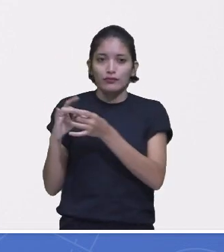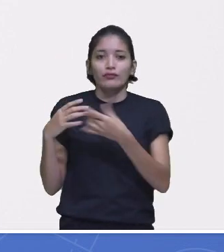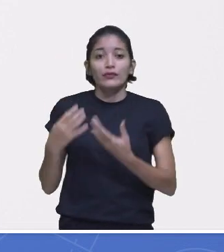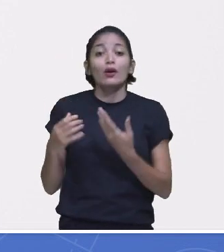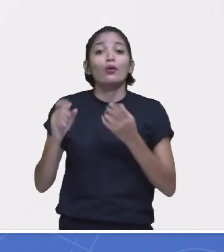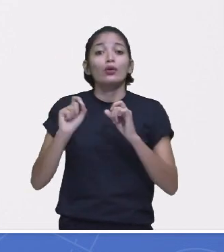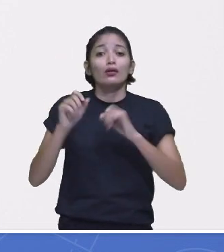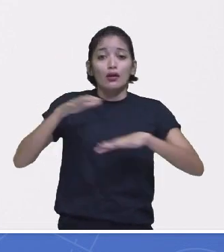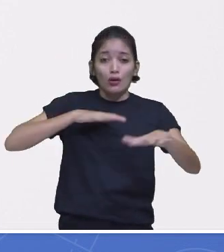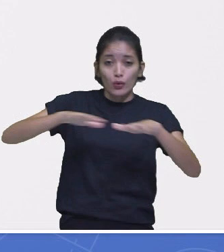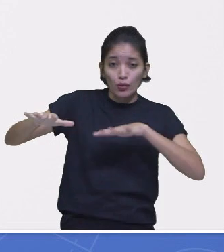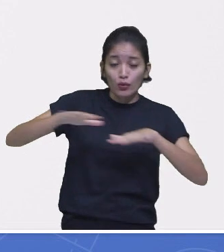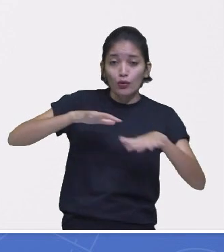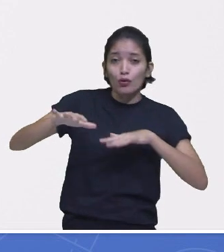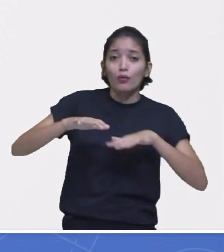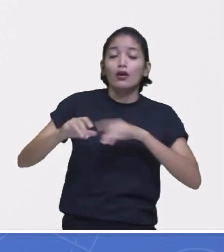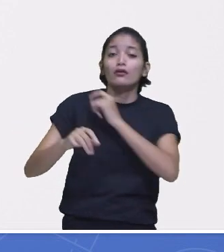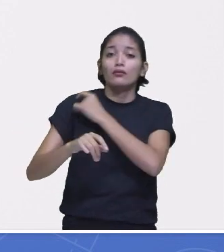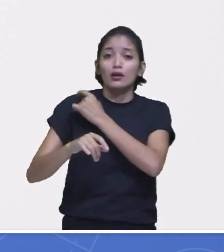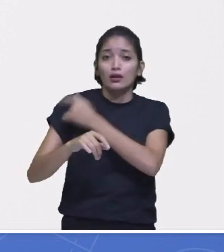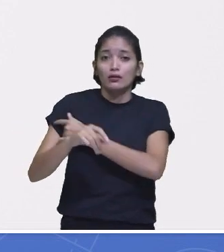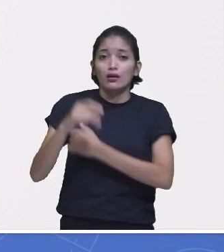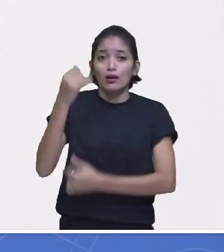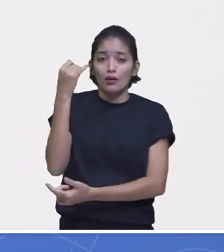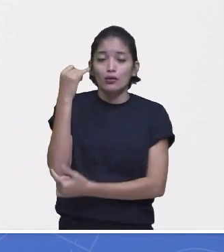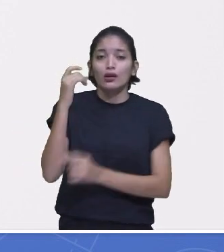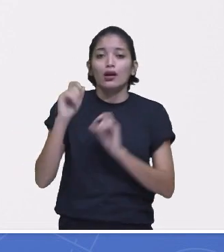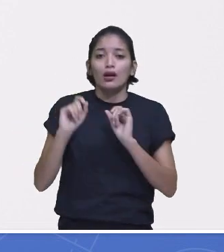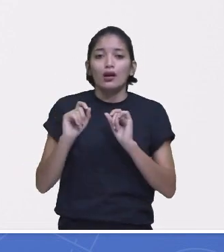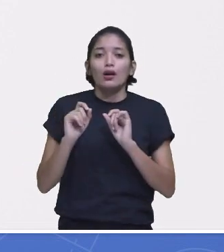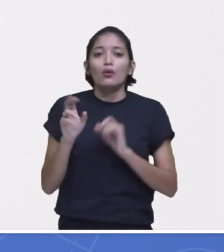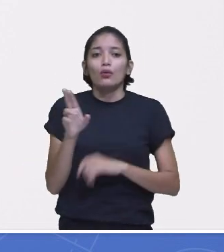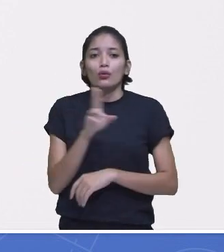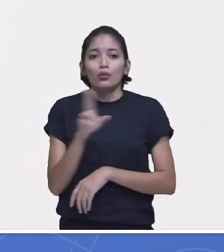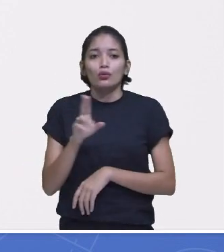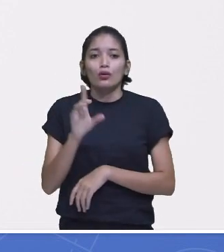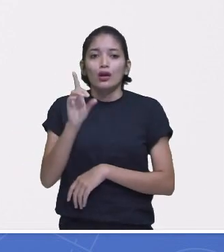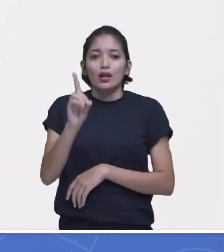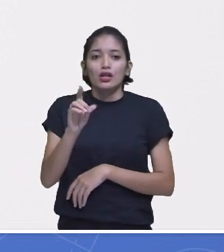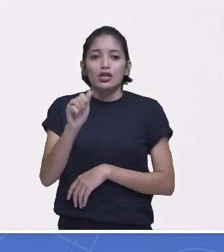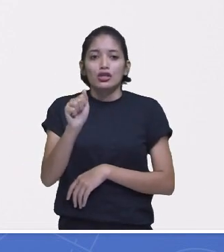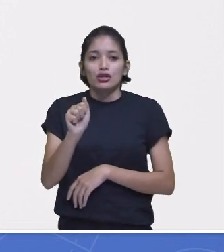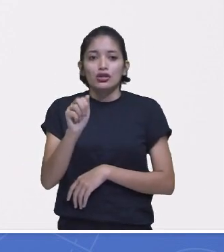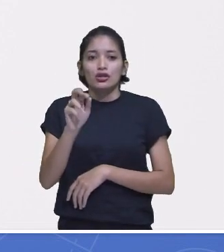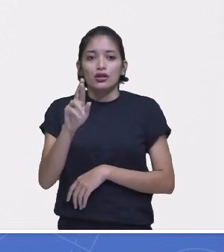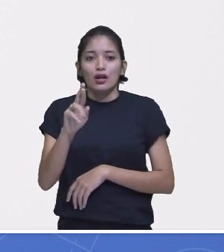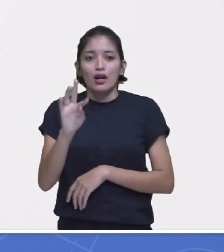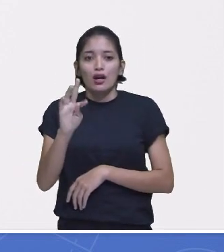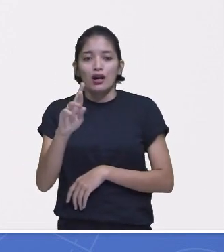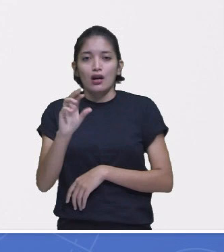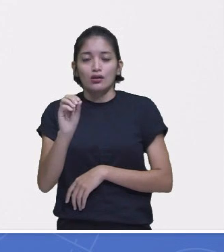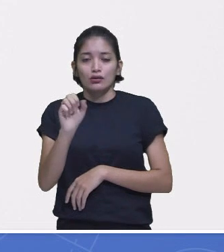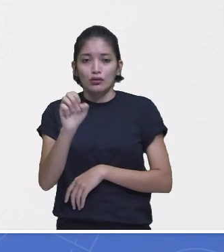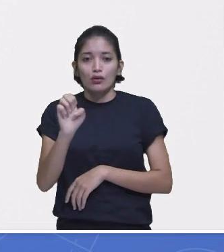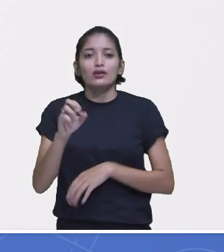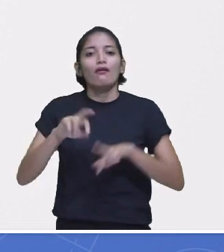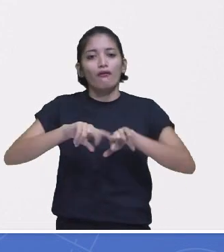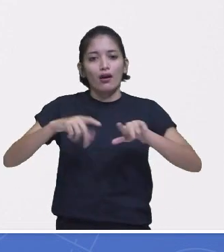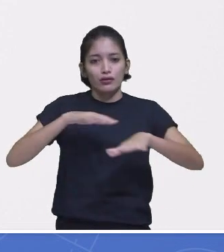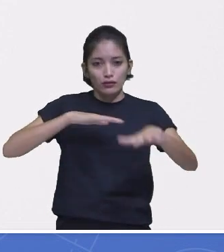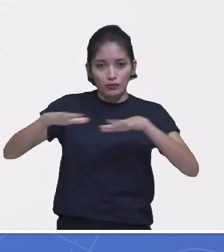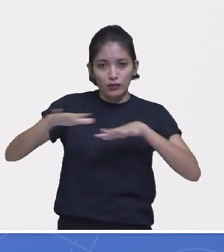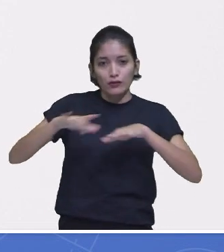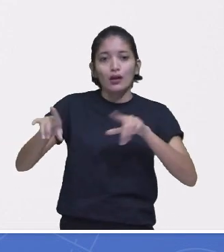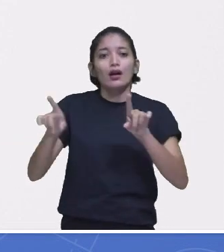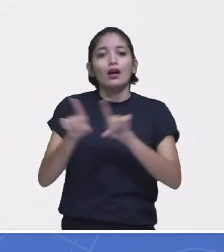movimento, essa estrutura pode ser classificada como diartrose, ou seja, tem movimentos amplos, e também